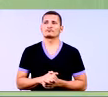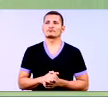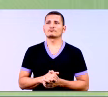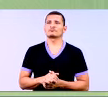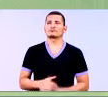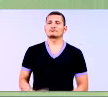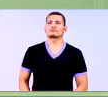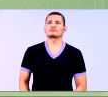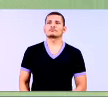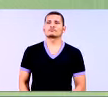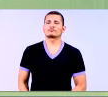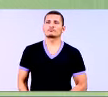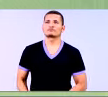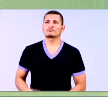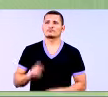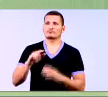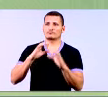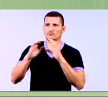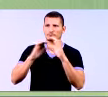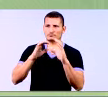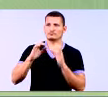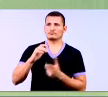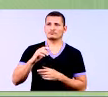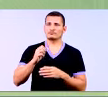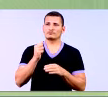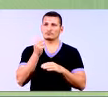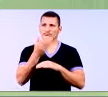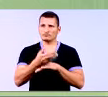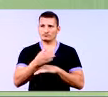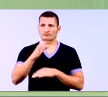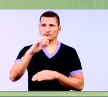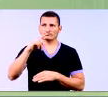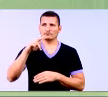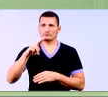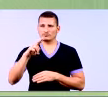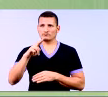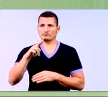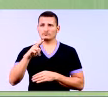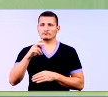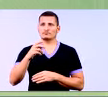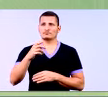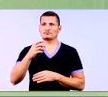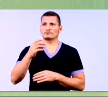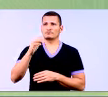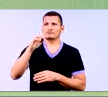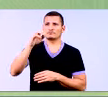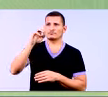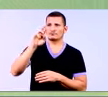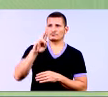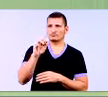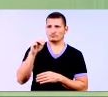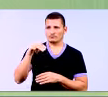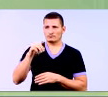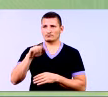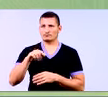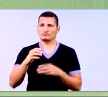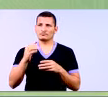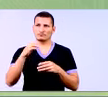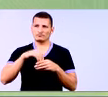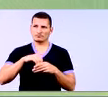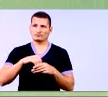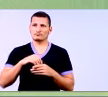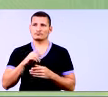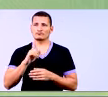é? É essa comunicação do processador do lado de fora do processador com a memória, que é do barramento externo, que nada mais